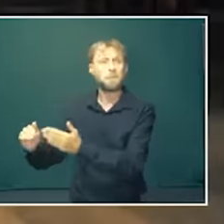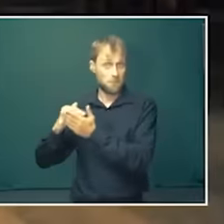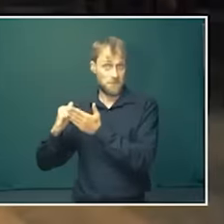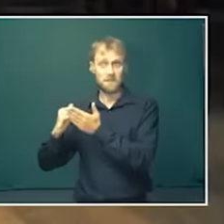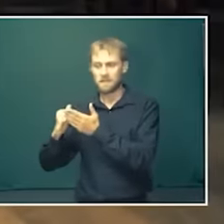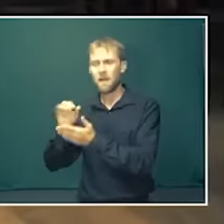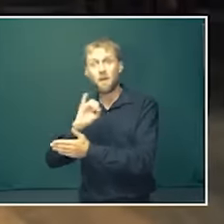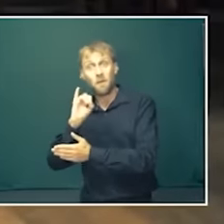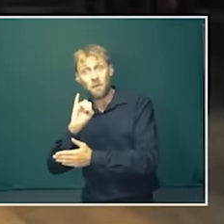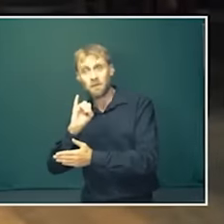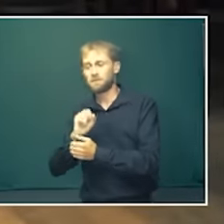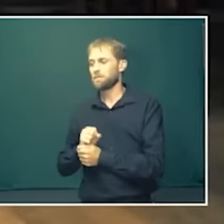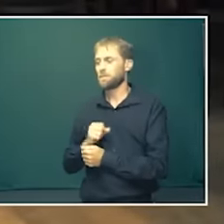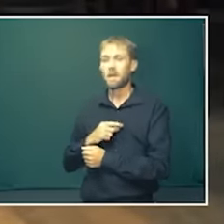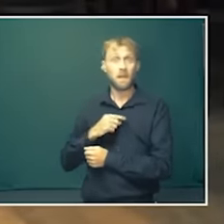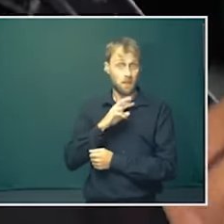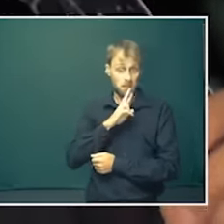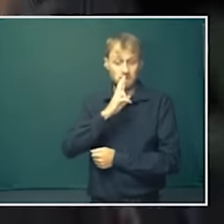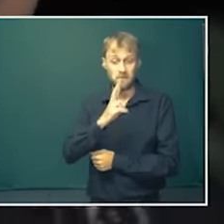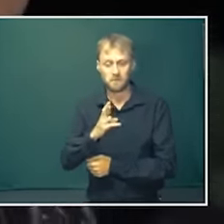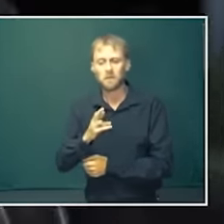tá aí, eu